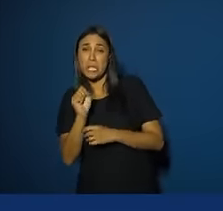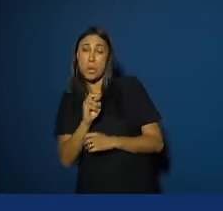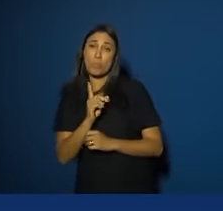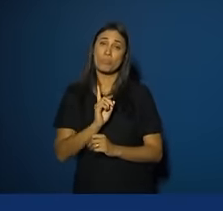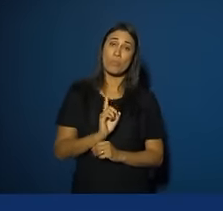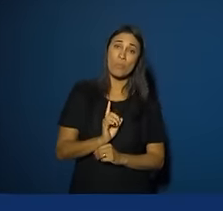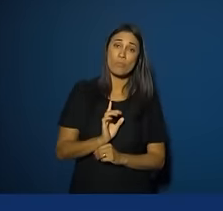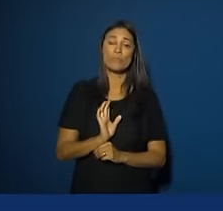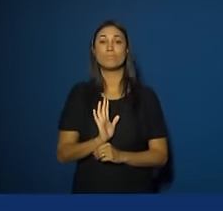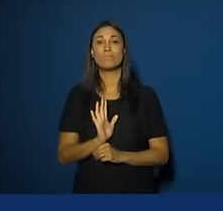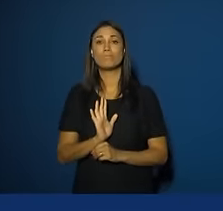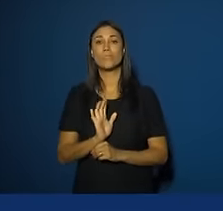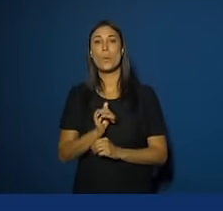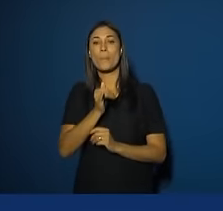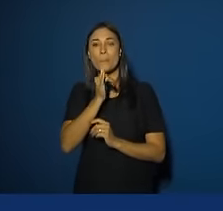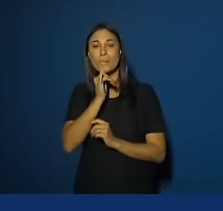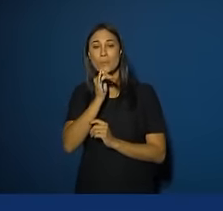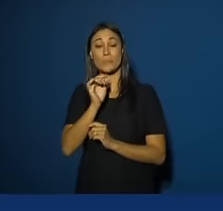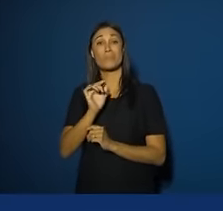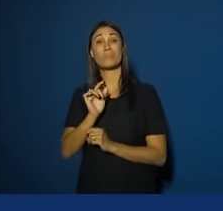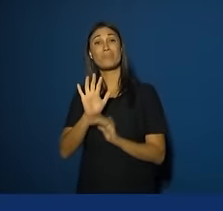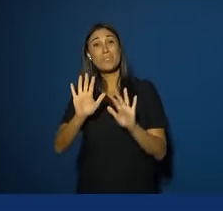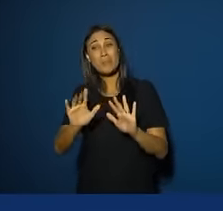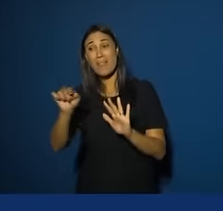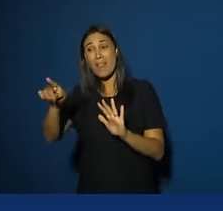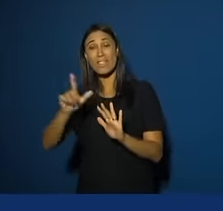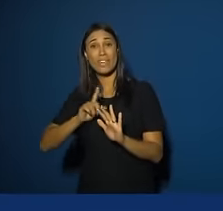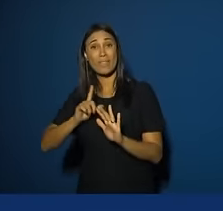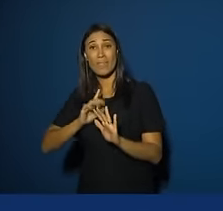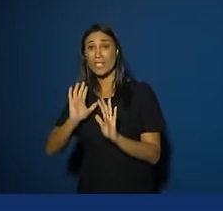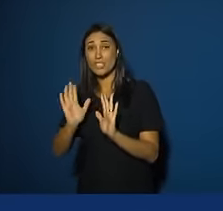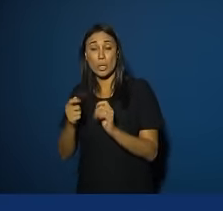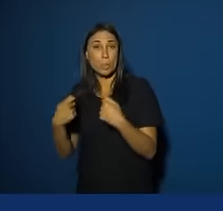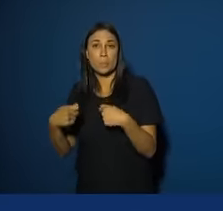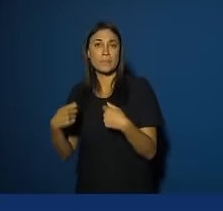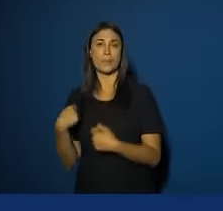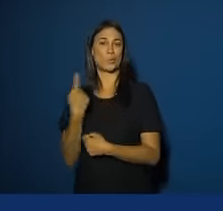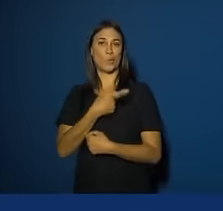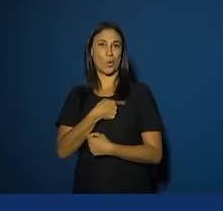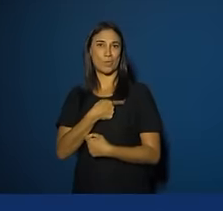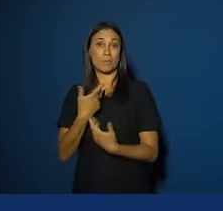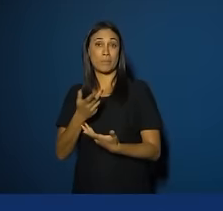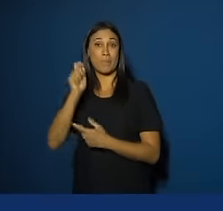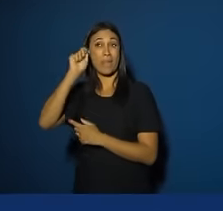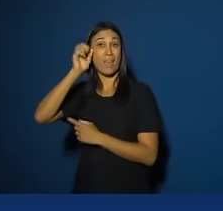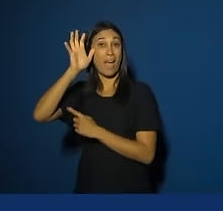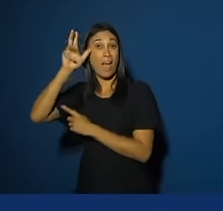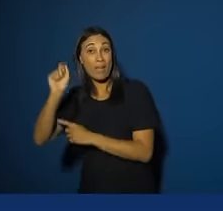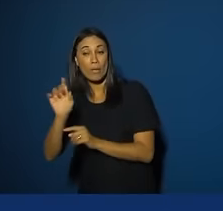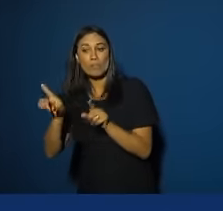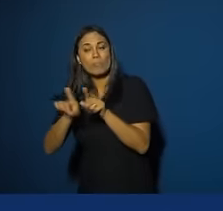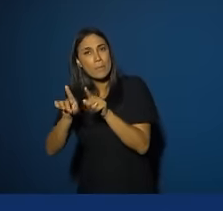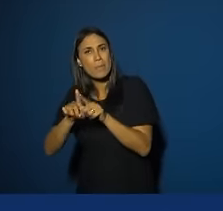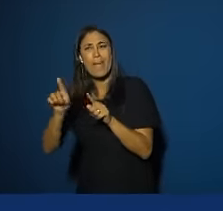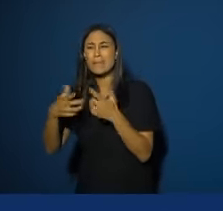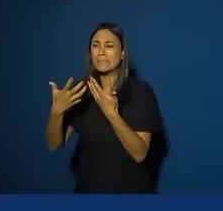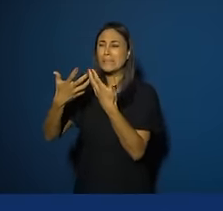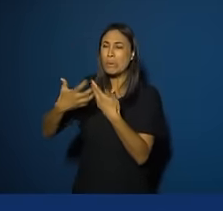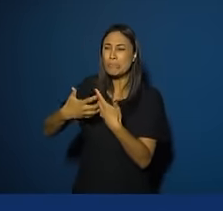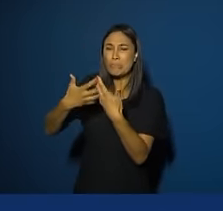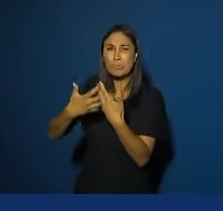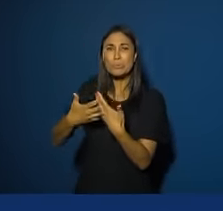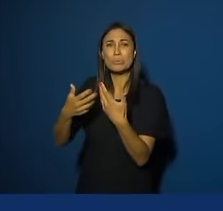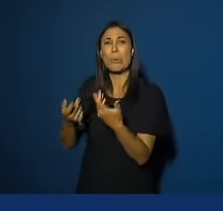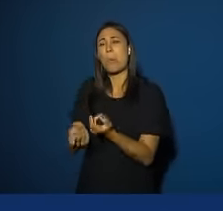talvez não no mido você pode mas os caras já tem o dinheiro dele então não precisa do nosso na África também pode mas é muito confuso muito pouco